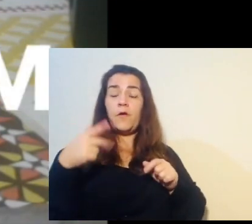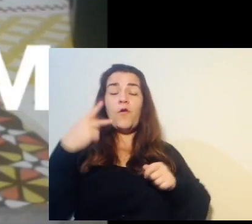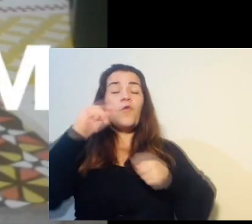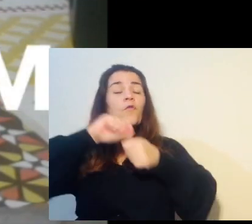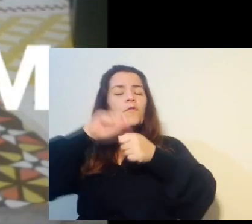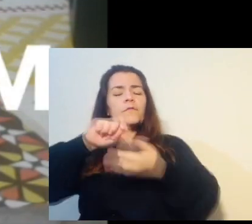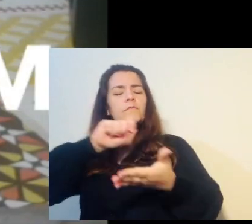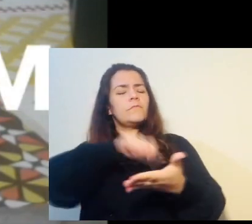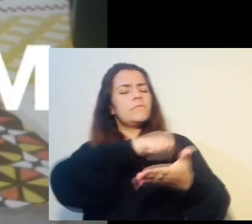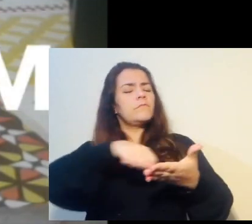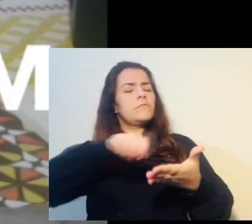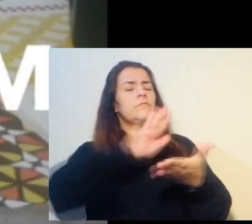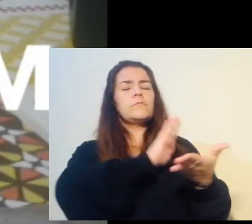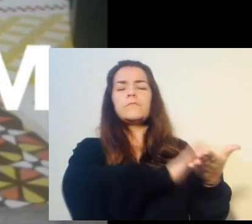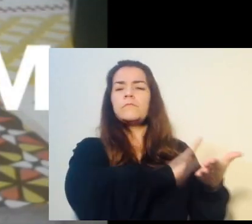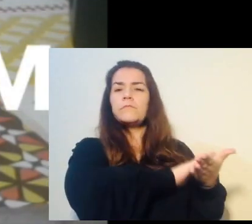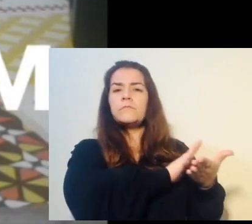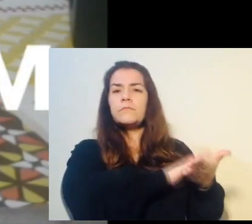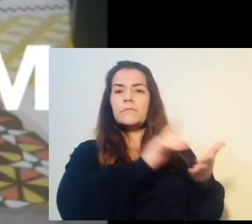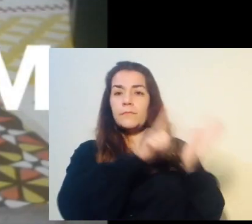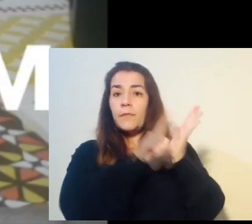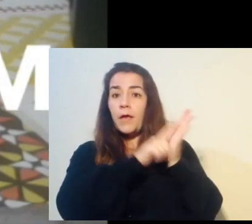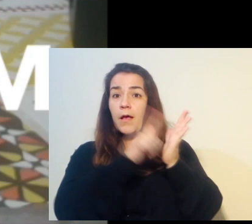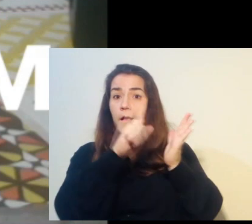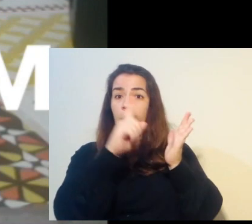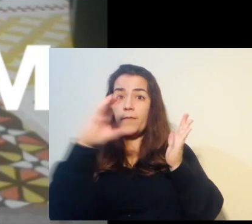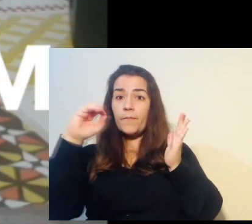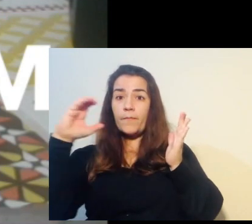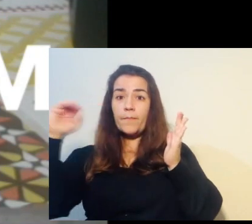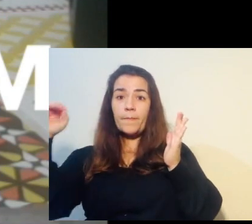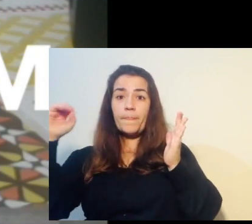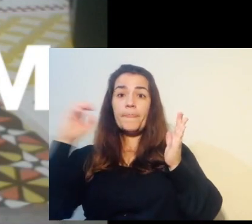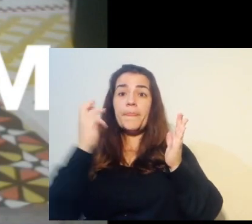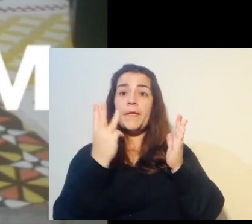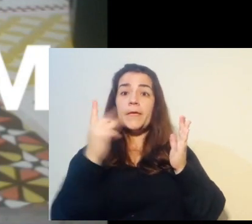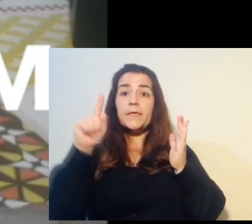31,2. Vai estar anotado aqui em algum lugar. 100% da nossa flauta é